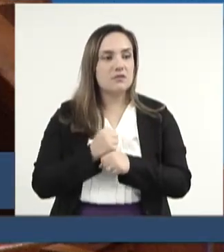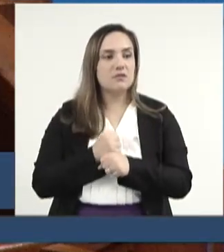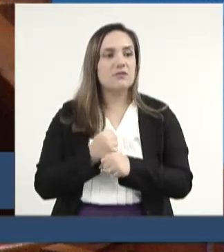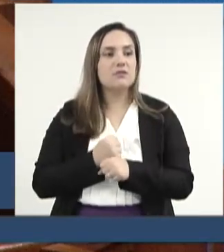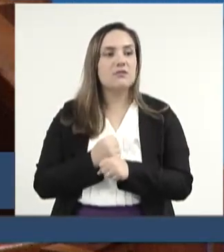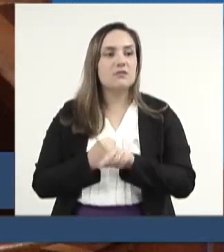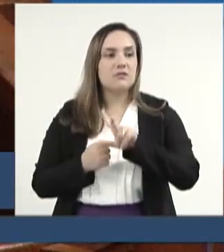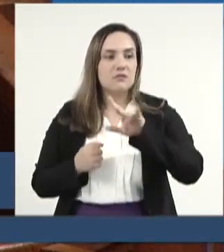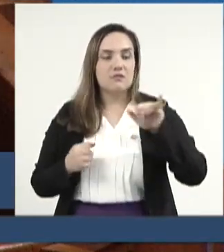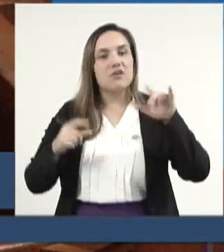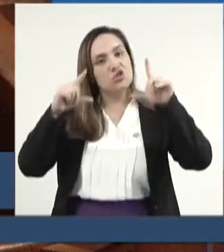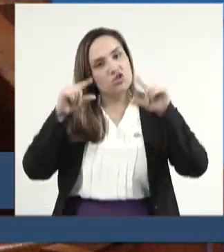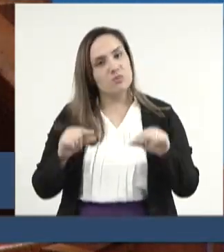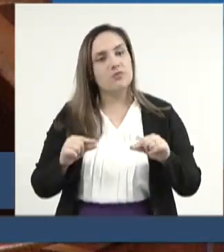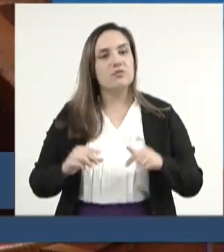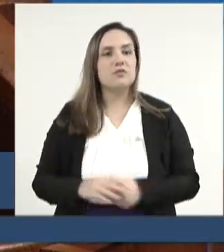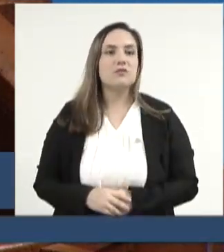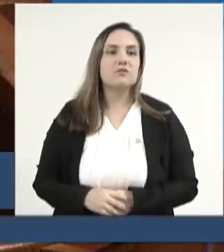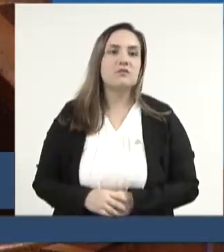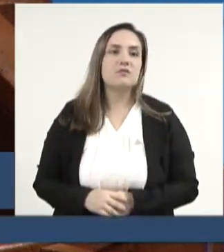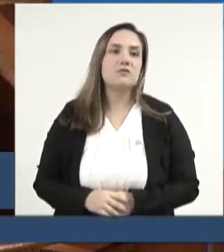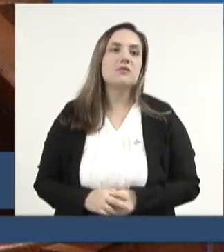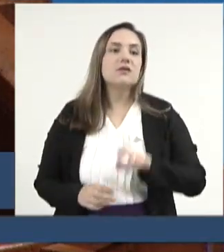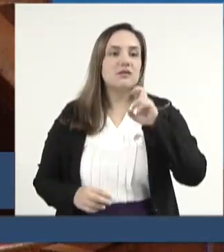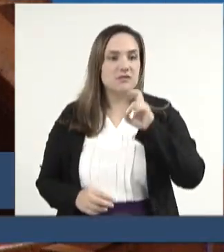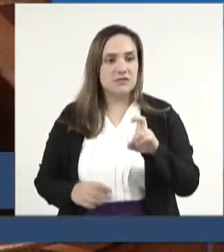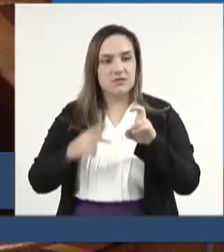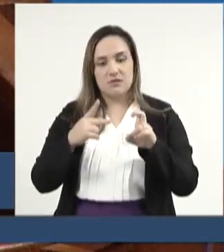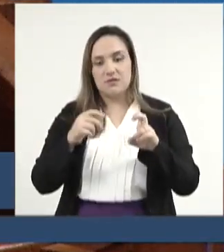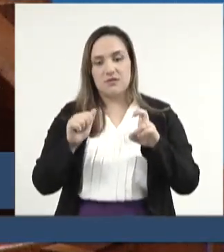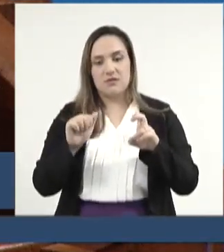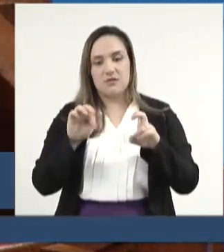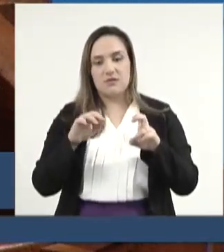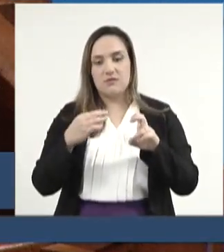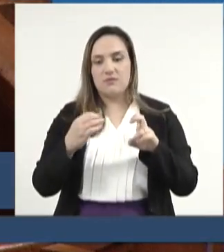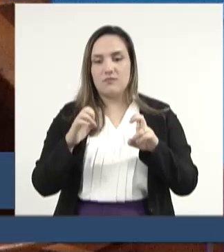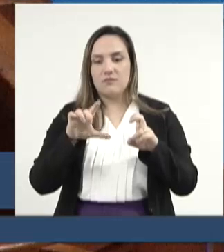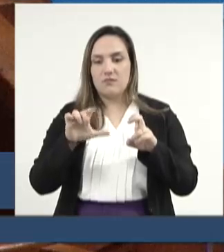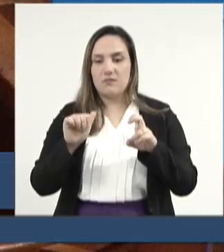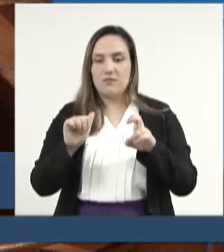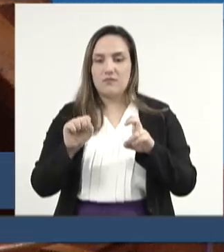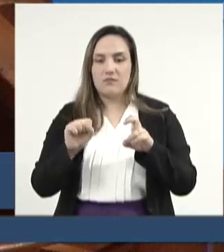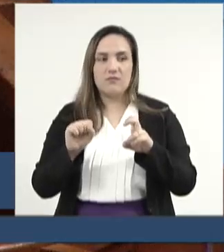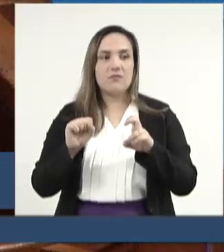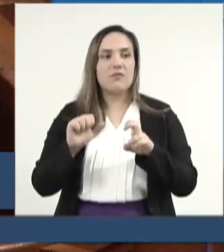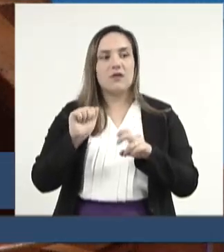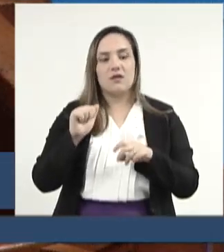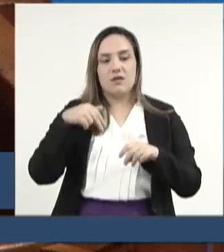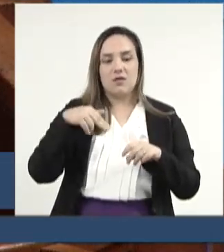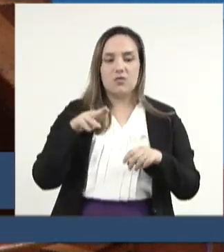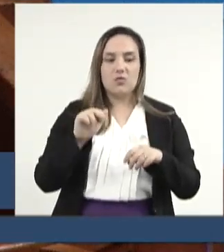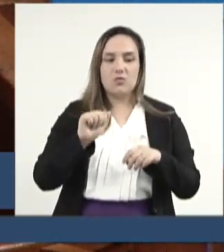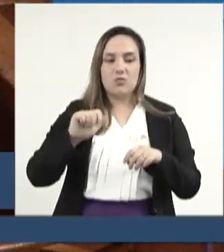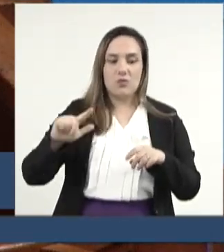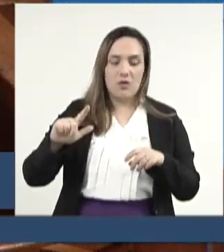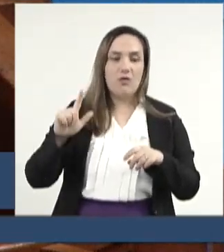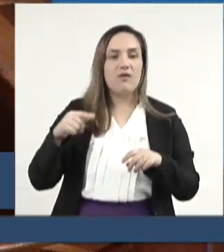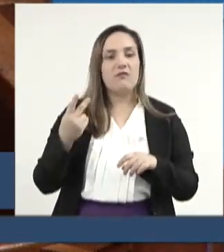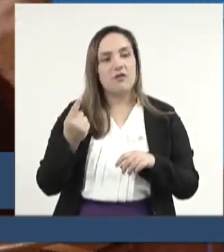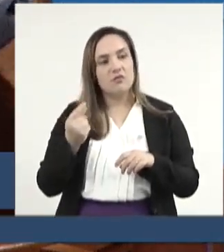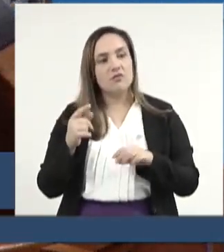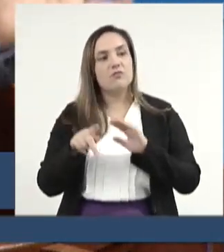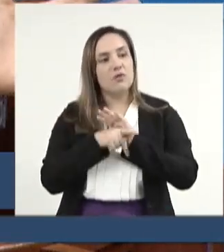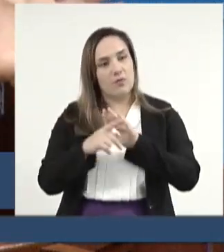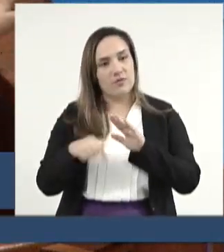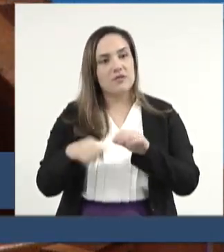será dividida em 5 parcelas anuais, o valor da parcela deste ano.